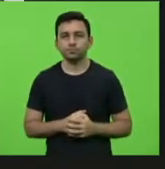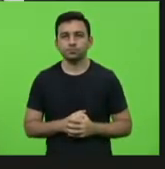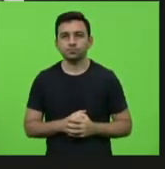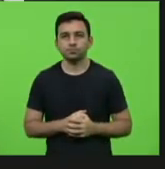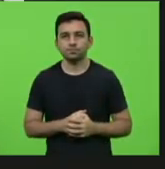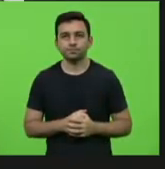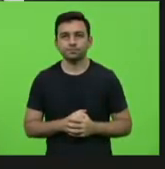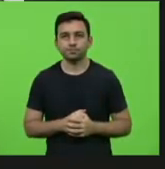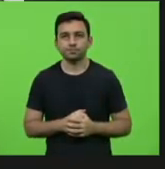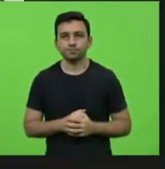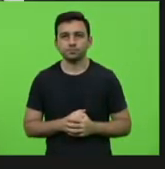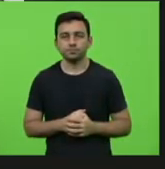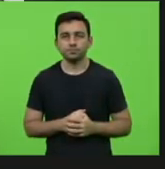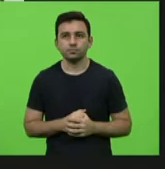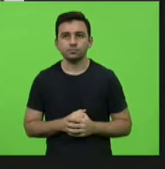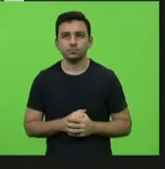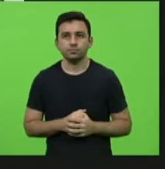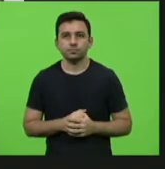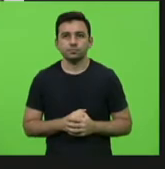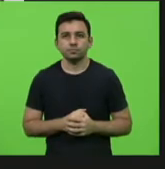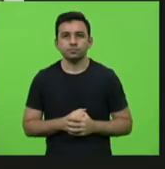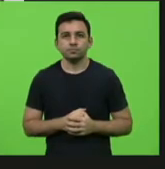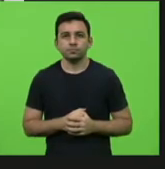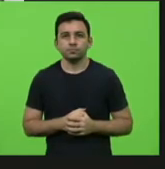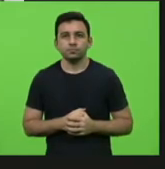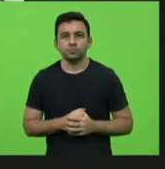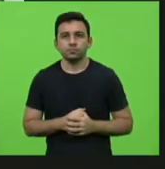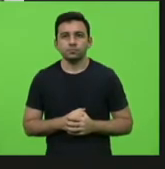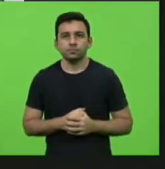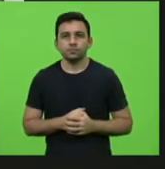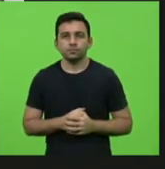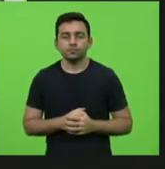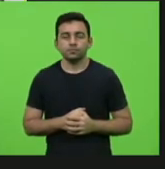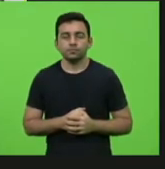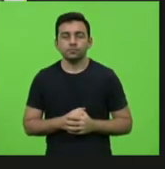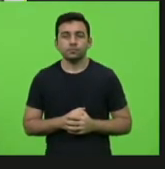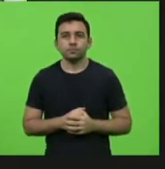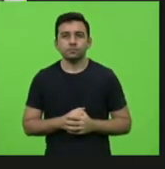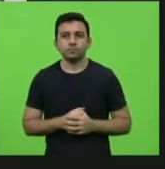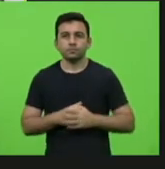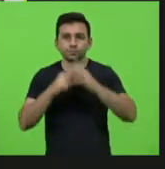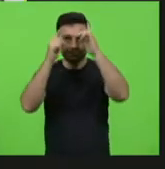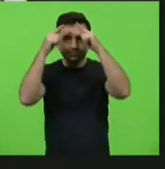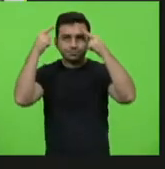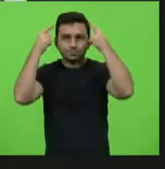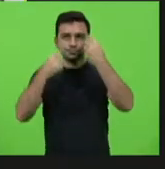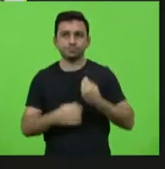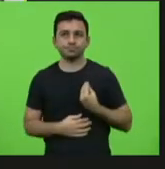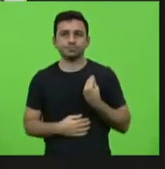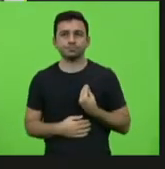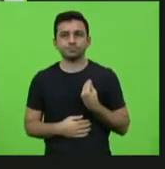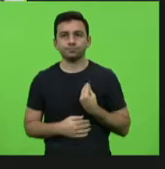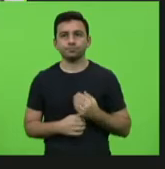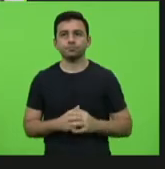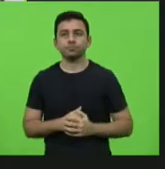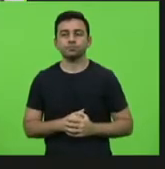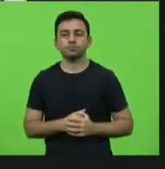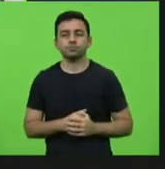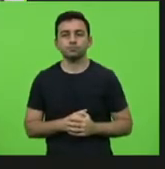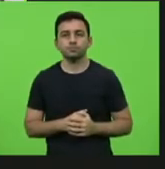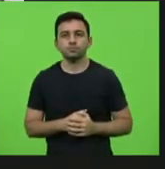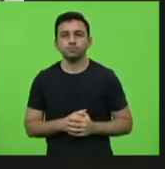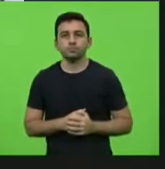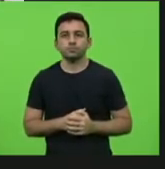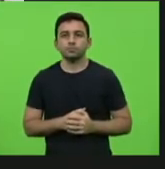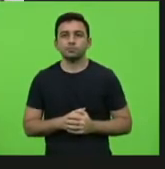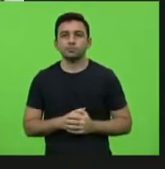Ok, deputado. Registrado sua presença. Deputado Neudi Sareta presente. Ok, deputado